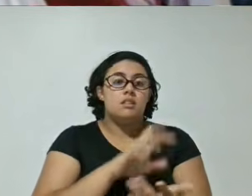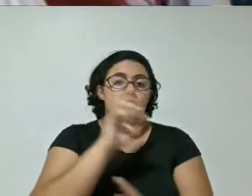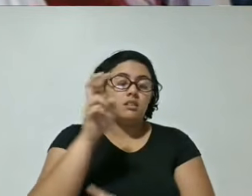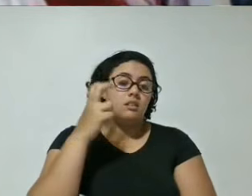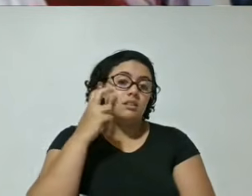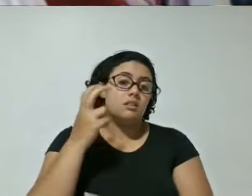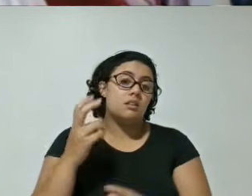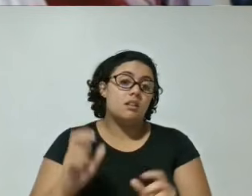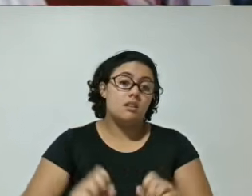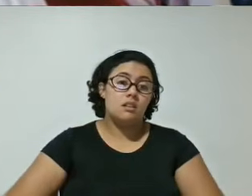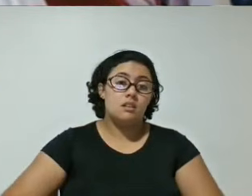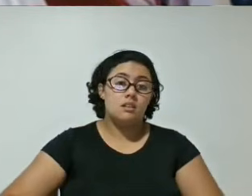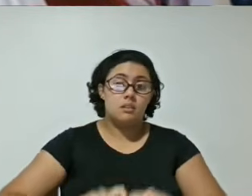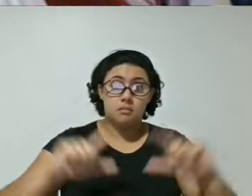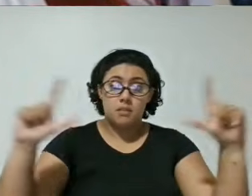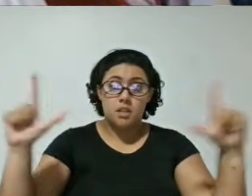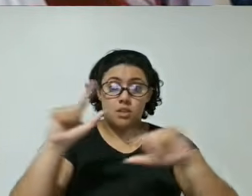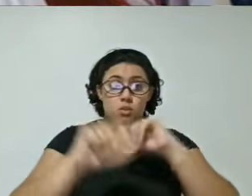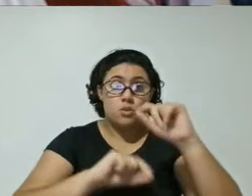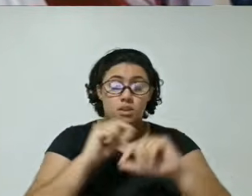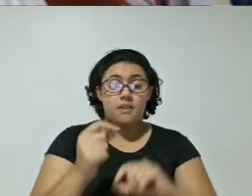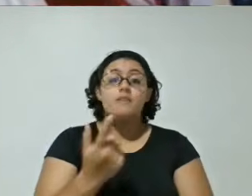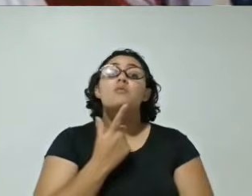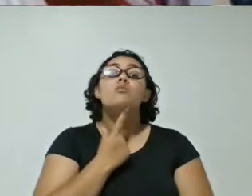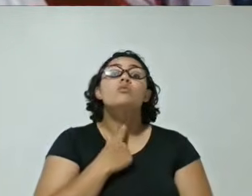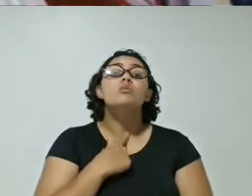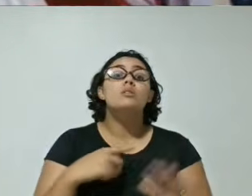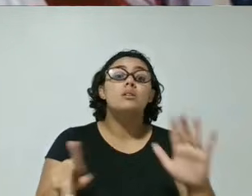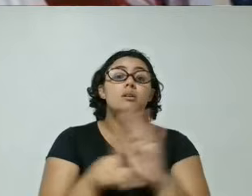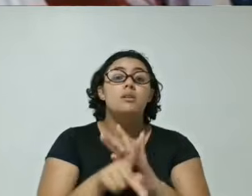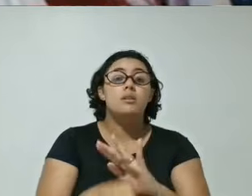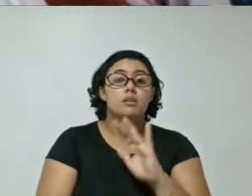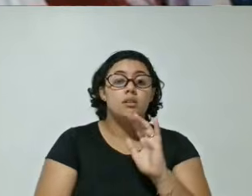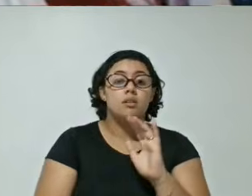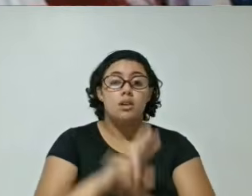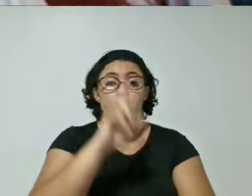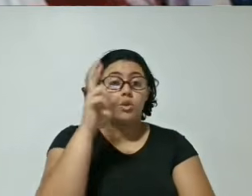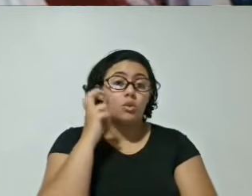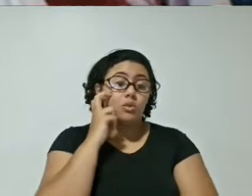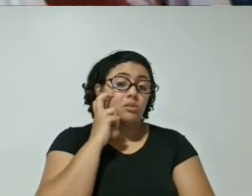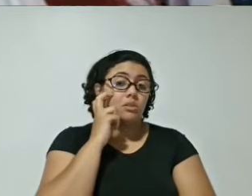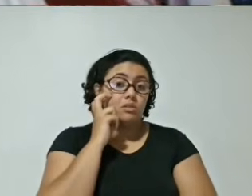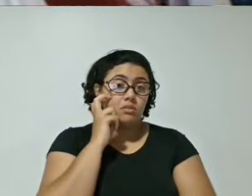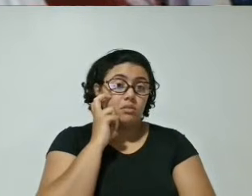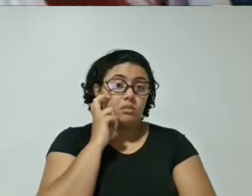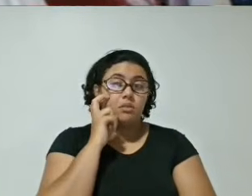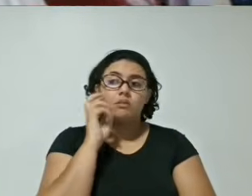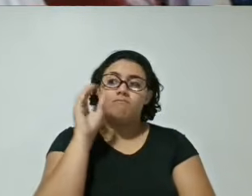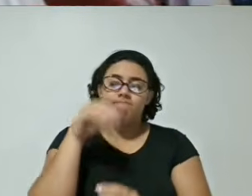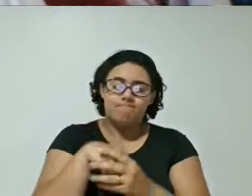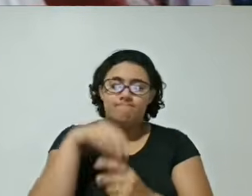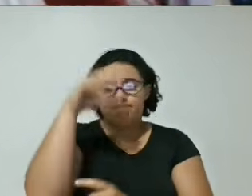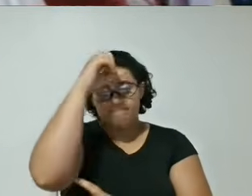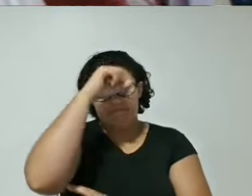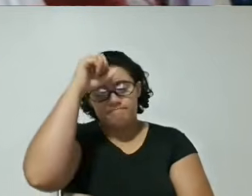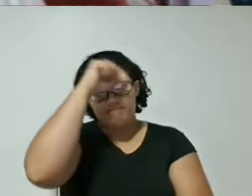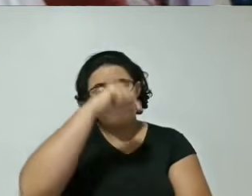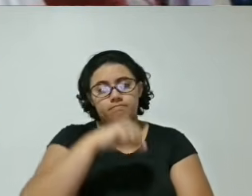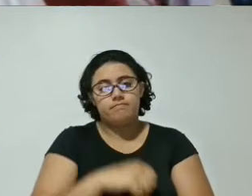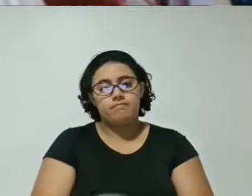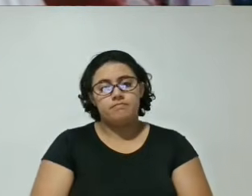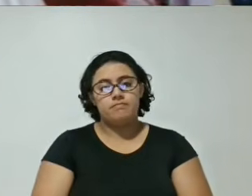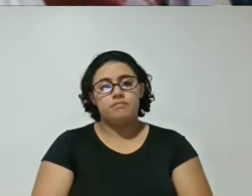nasce dessa vontade, né, de que a cultura esteja descentralizada. Né? Um